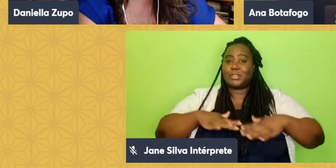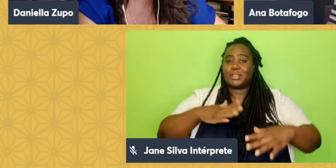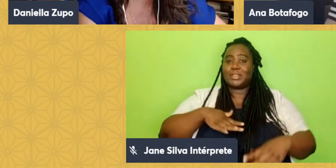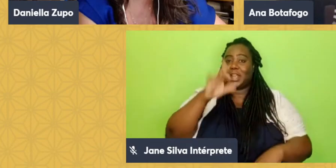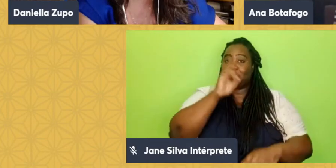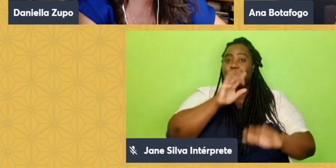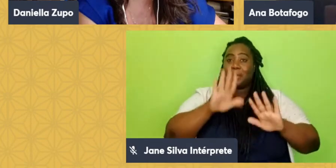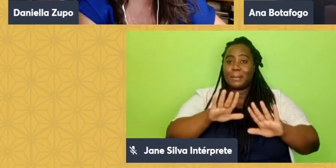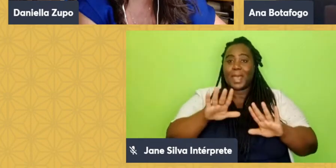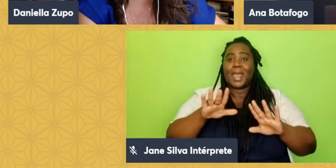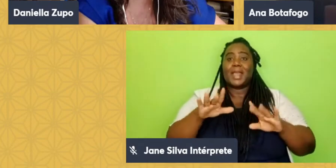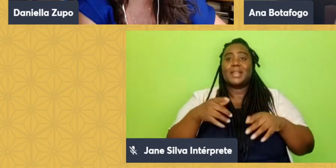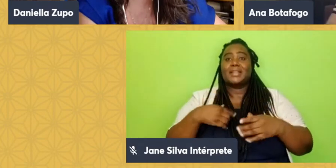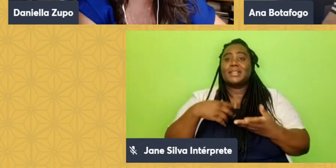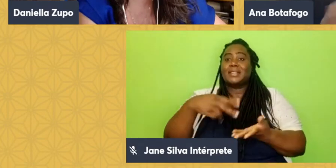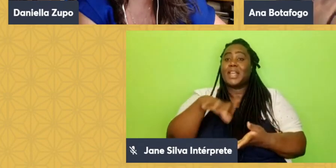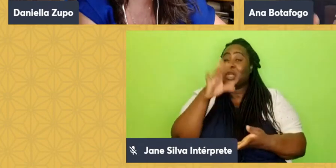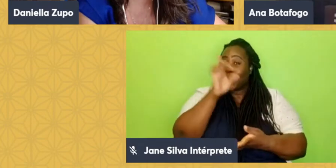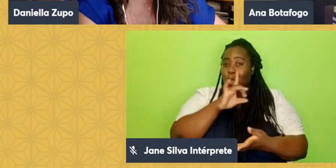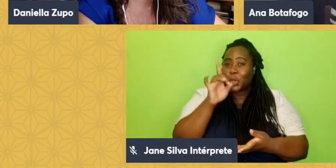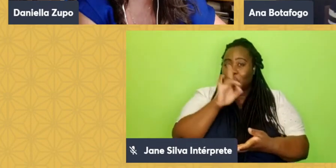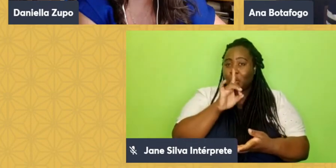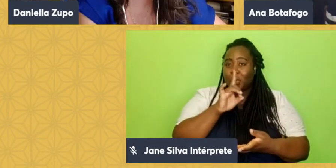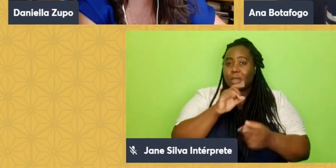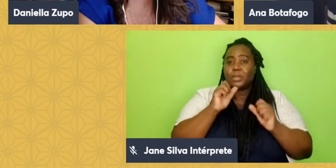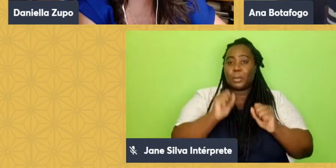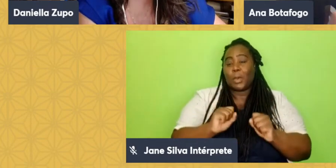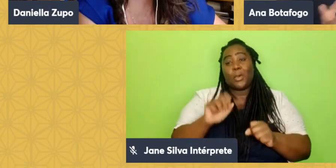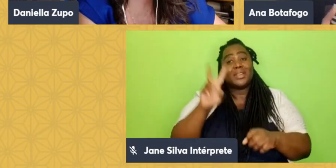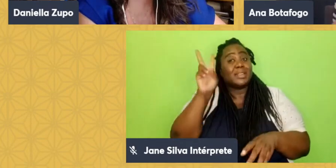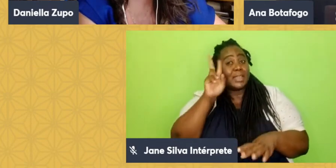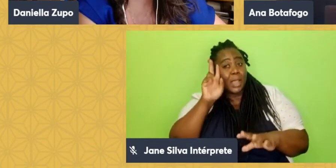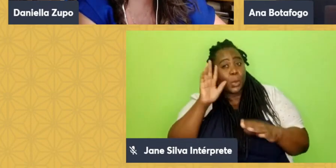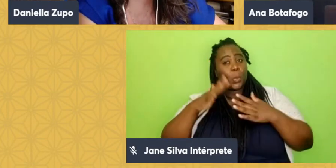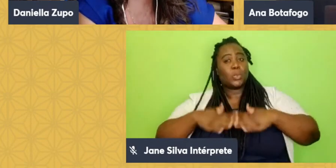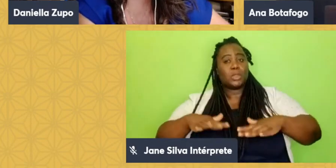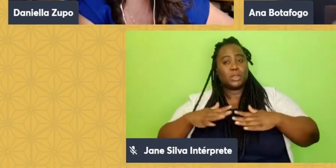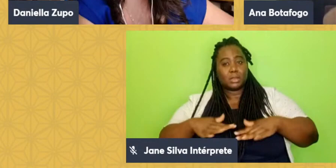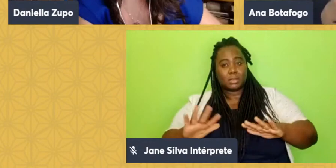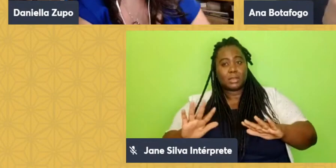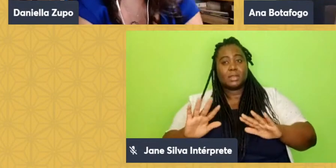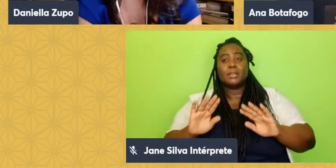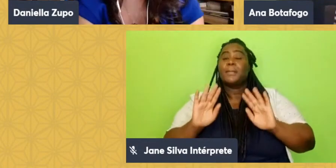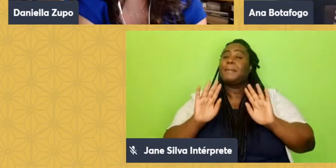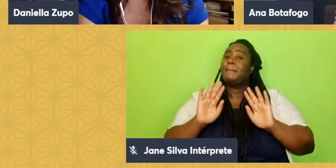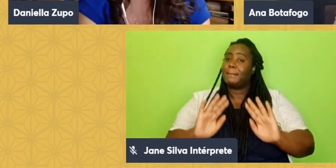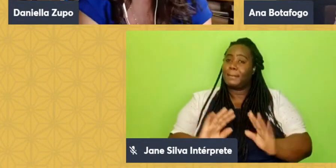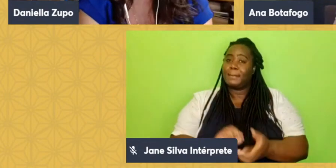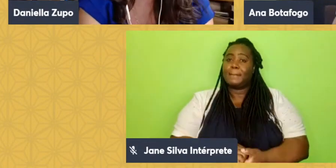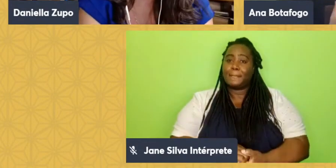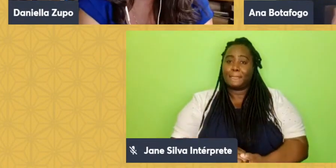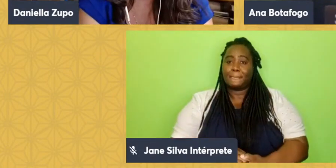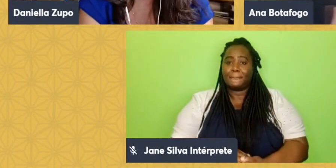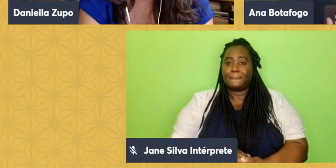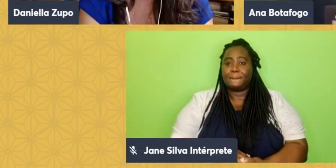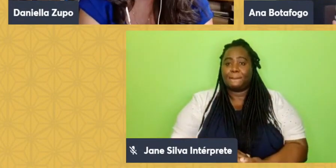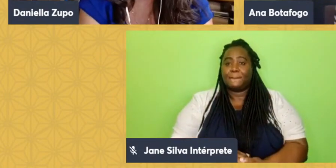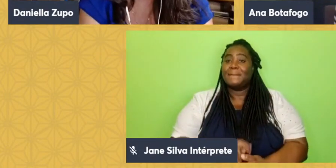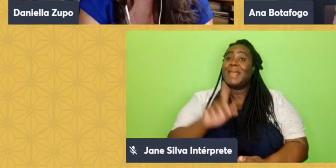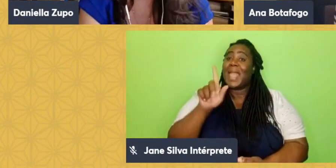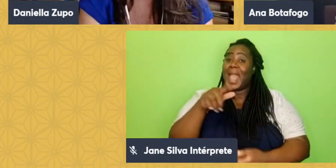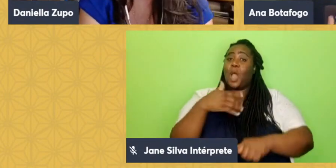vai ser lhe dança tem espetáculo no domingo ele pode tirar segunda-feira de de repouso é um é um